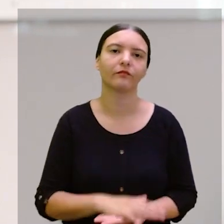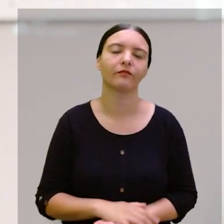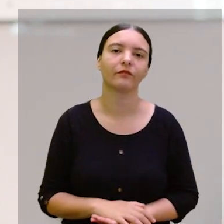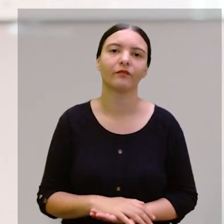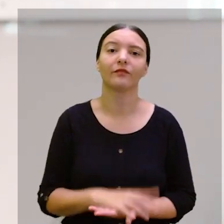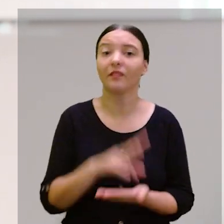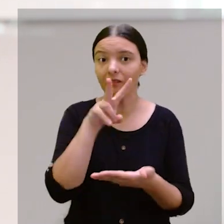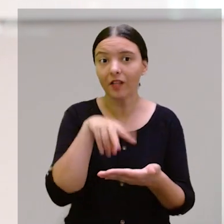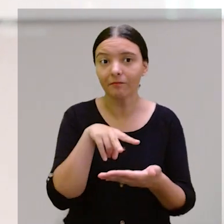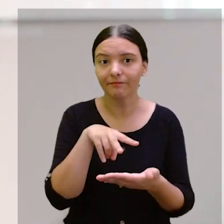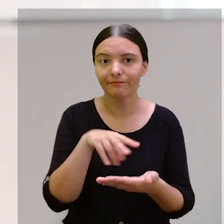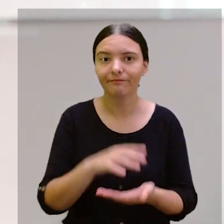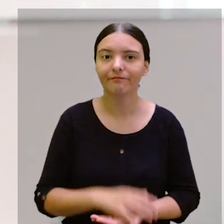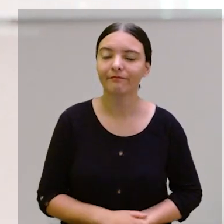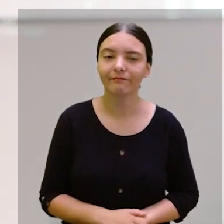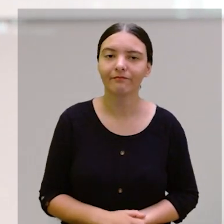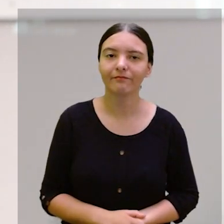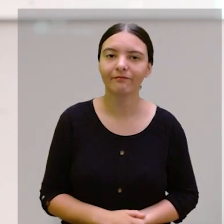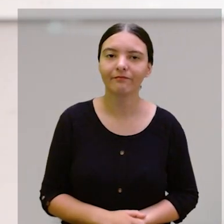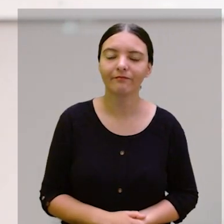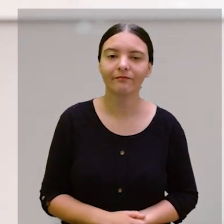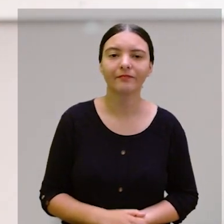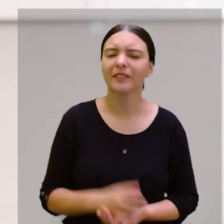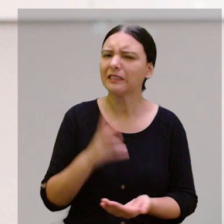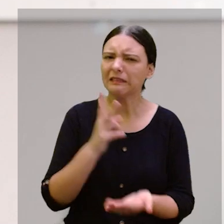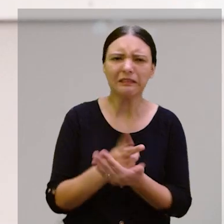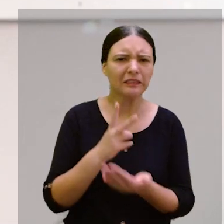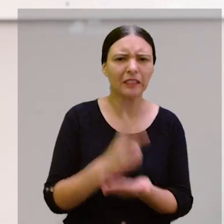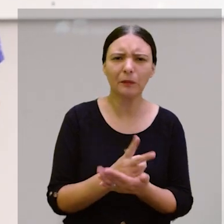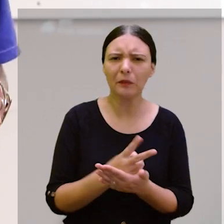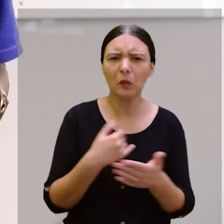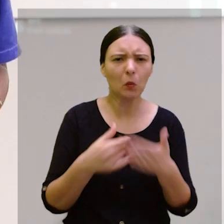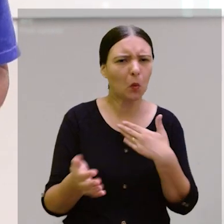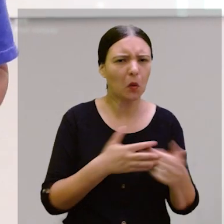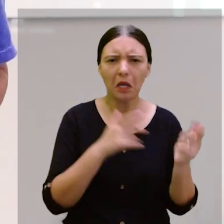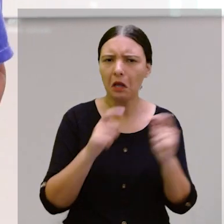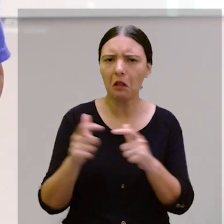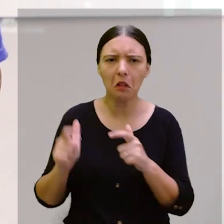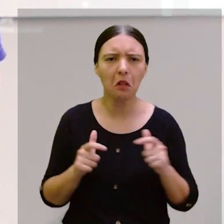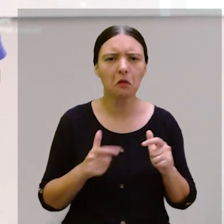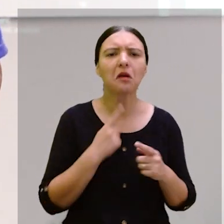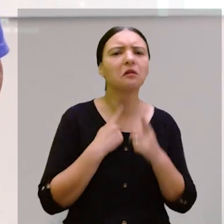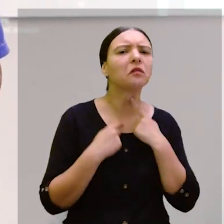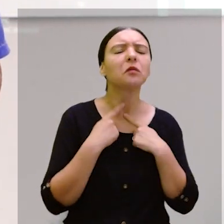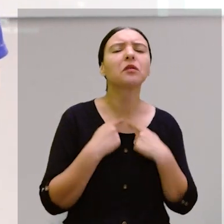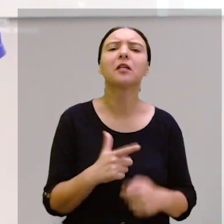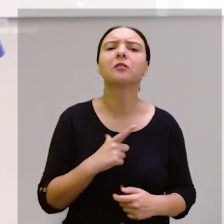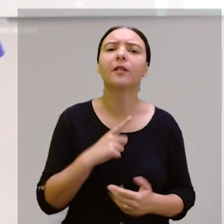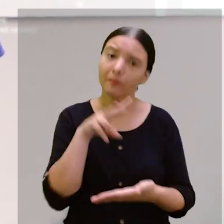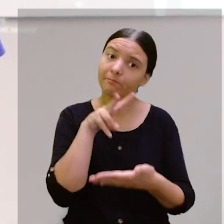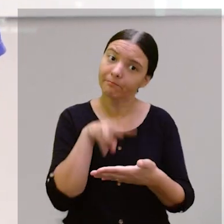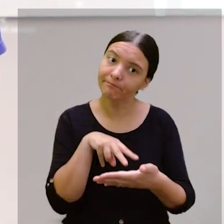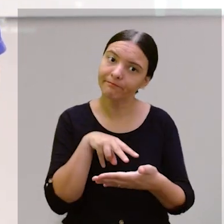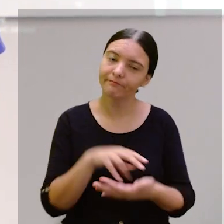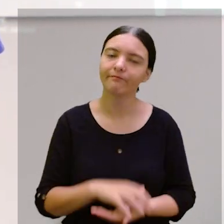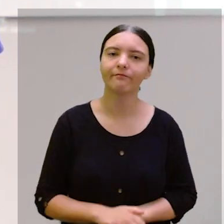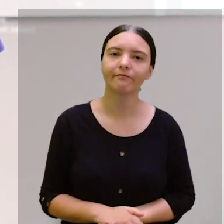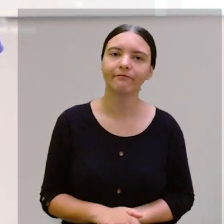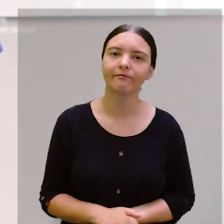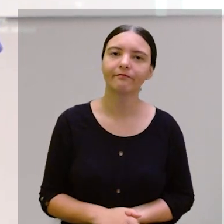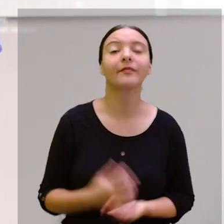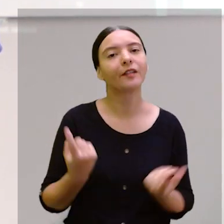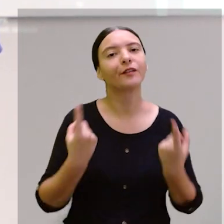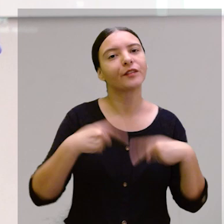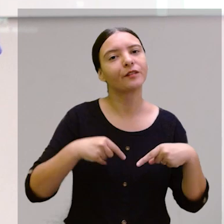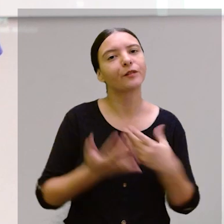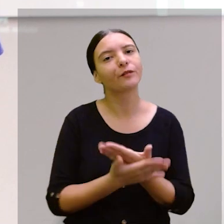é ler. Sempre que possível, onde quer que seja que a gente tiver vontade. Então, eu